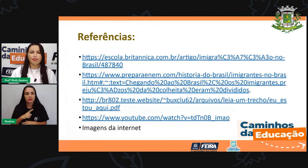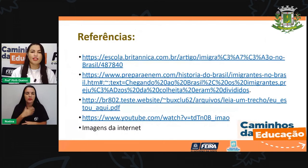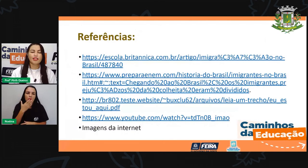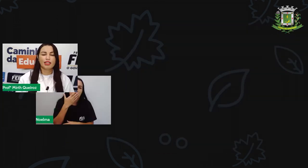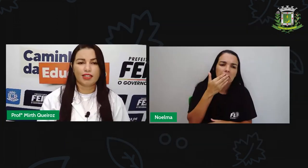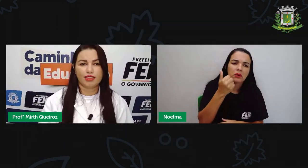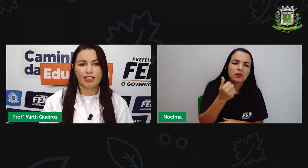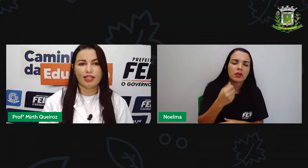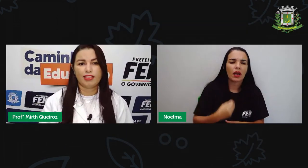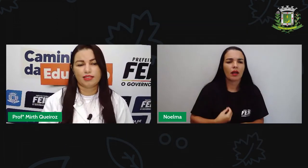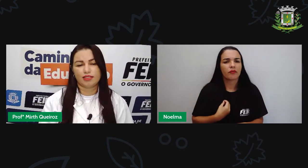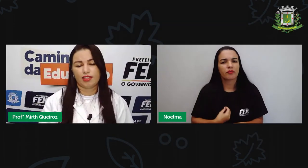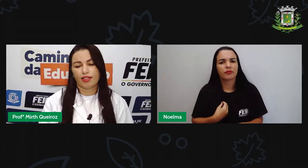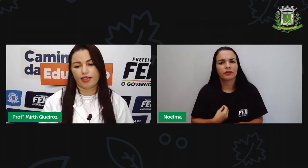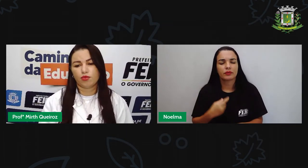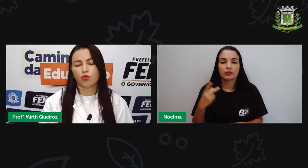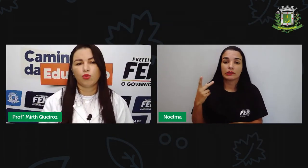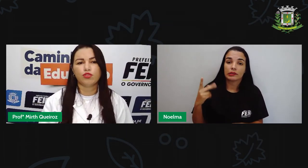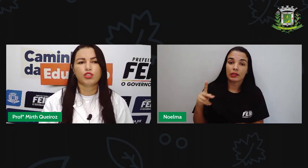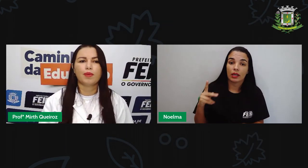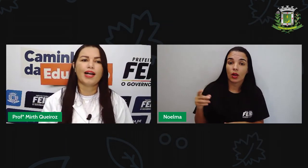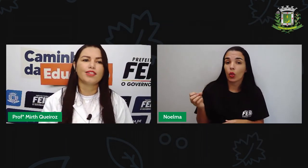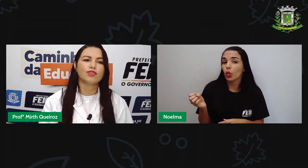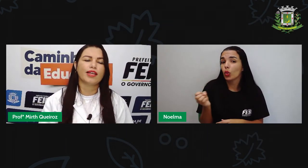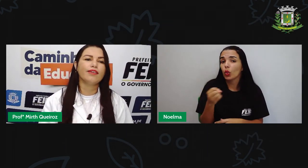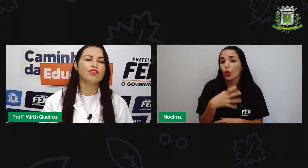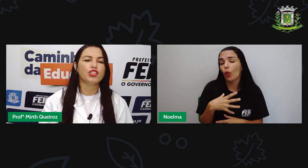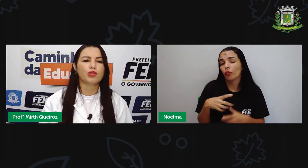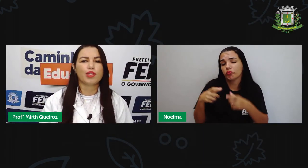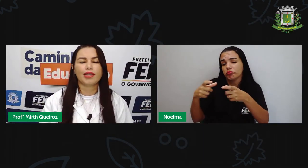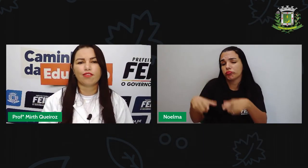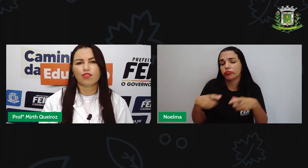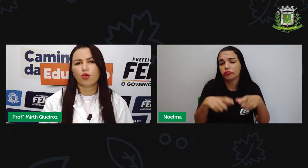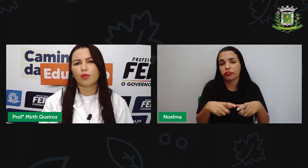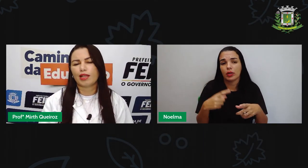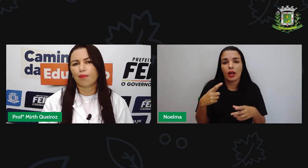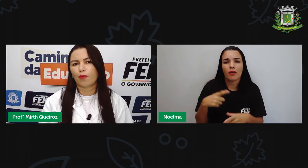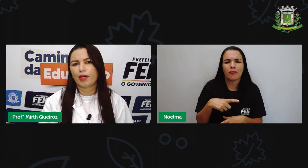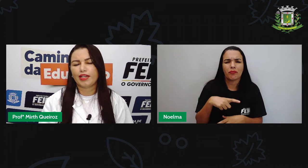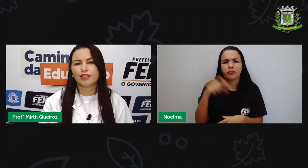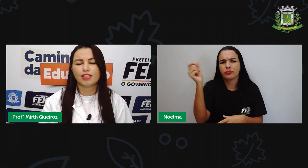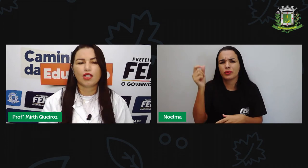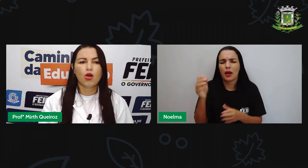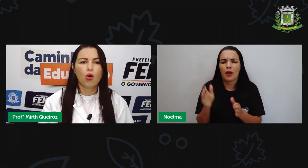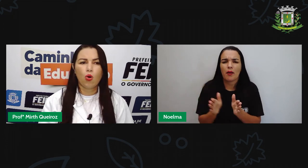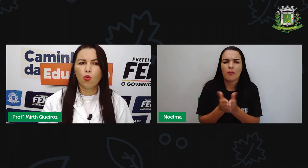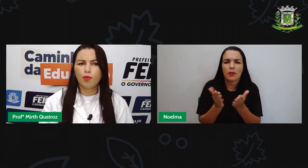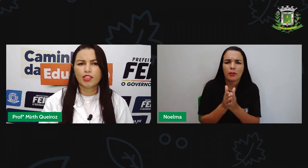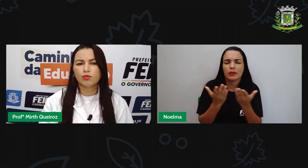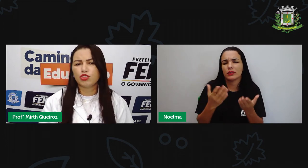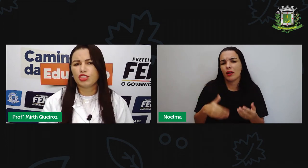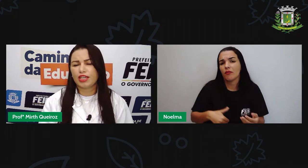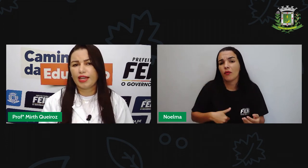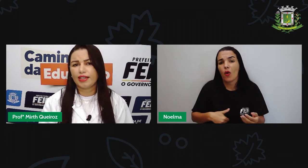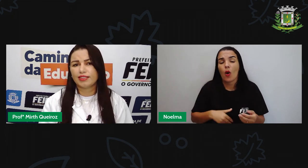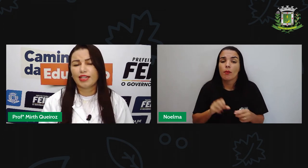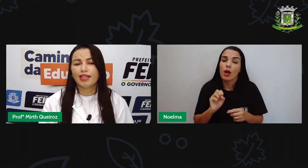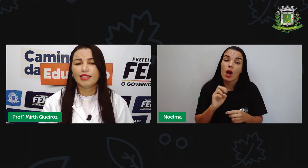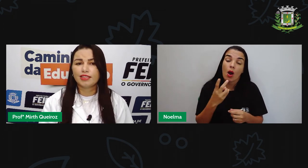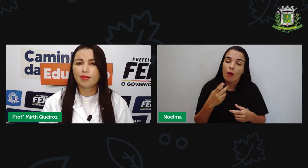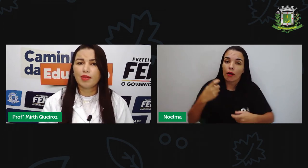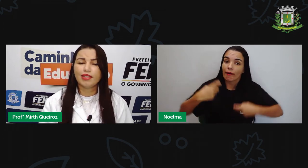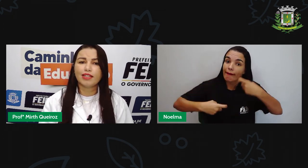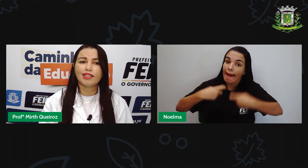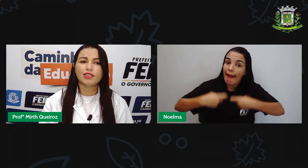melhorar a vida deles em um novo espaço, fugindo da fome, da pobreza ou mesmo de guerra,